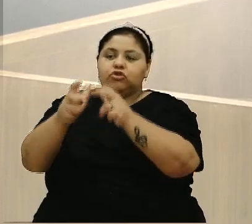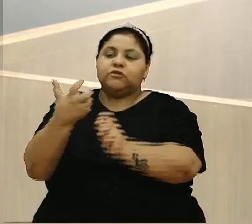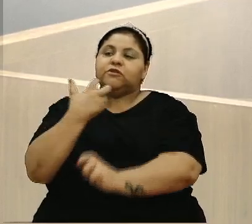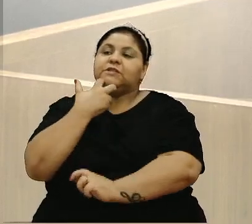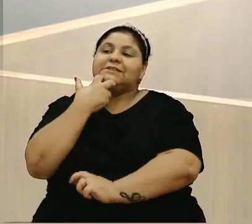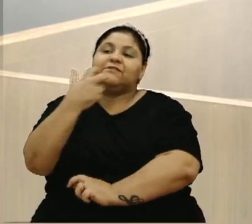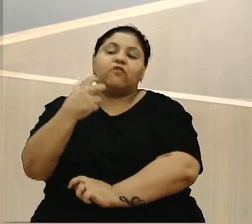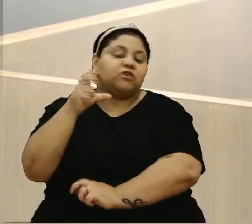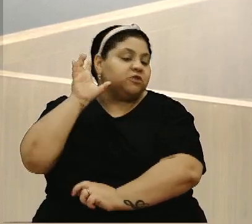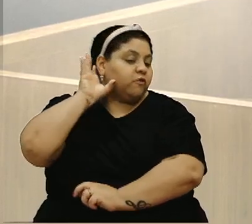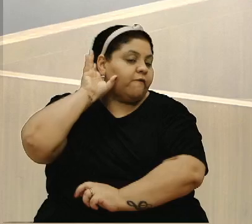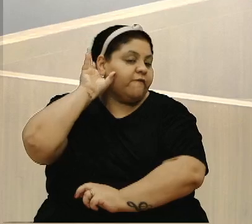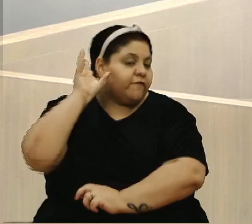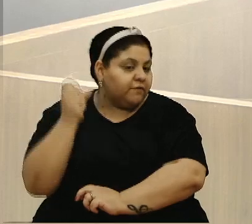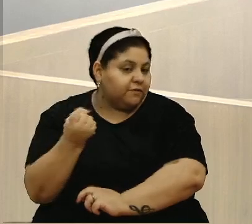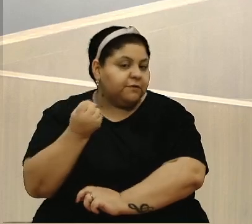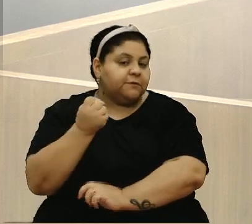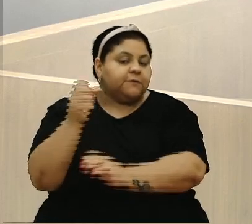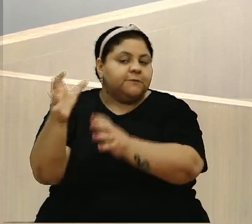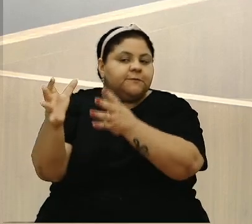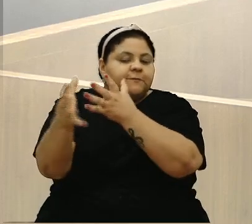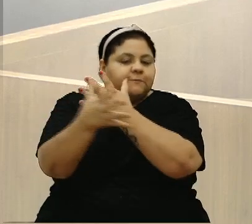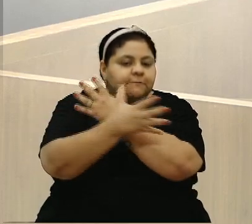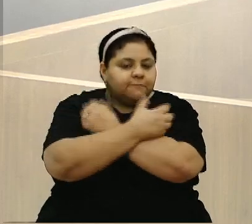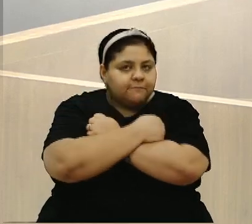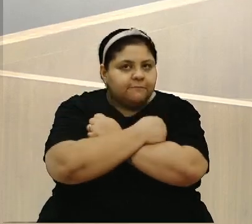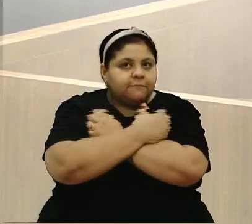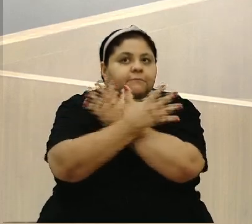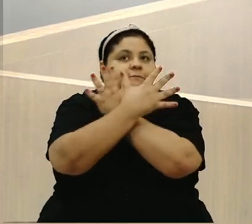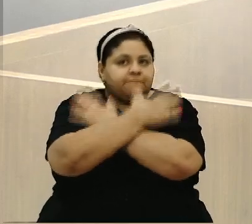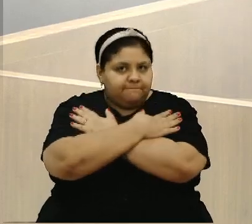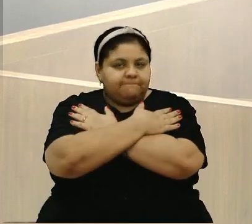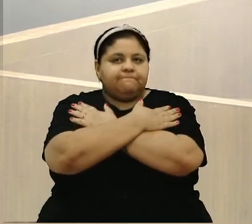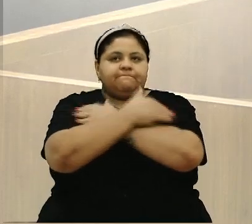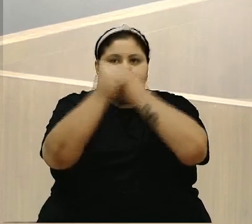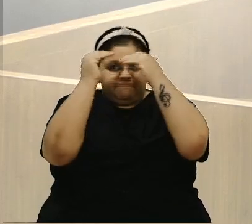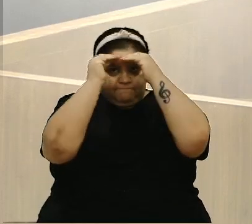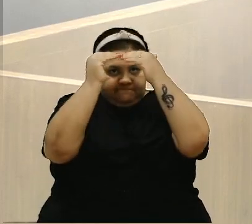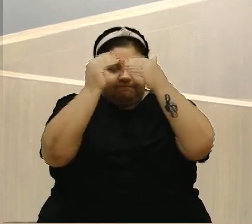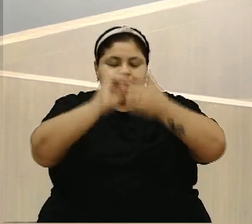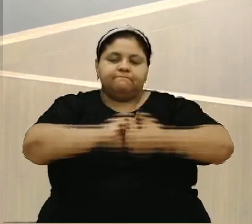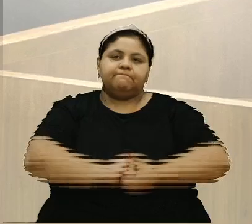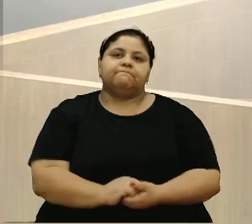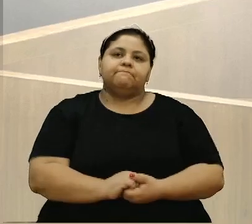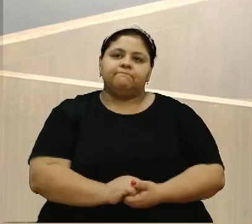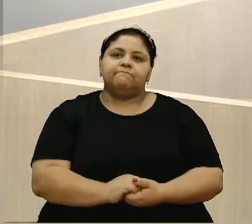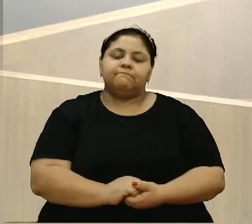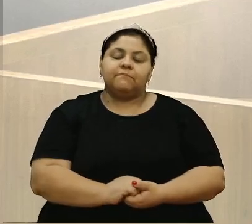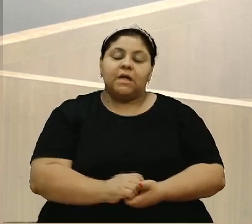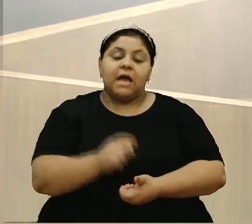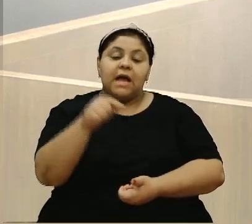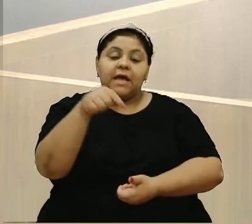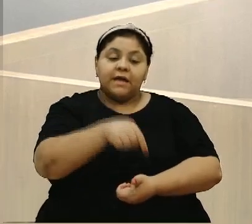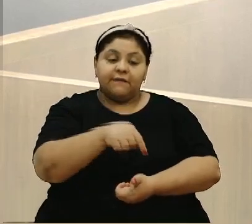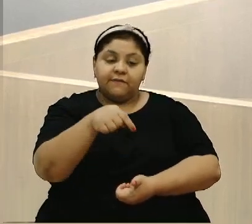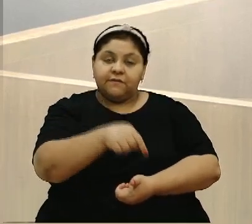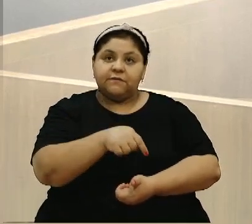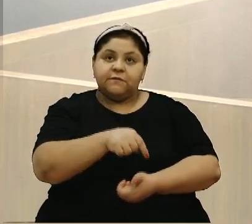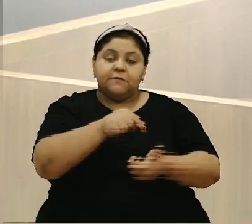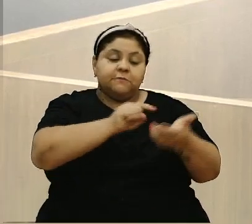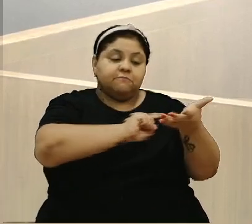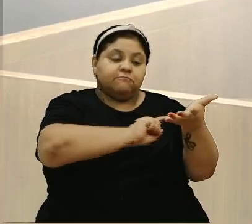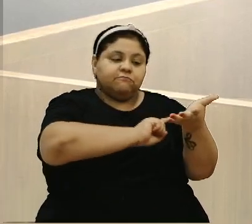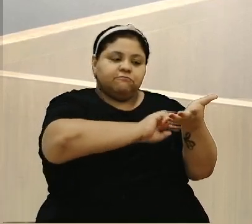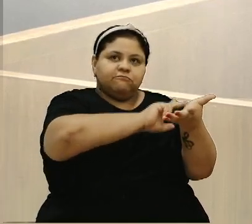são ouvidas, acolhidas e respeitadas. É aqui que as